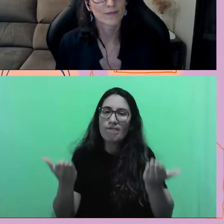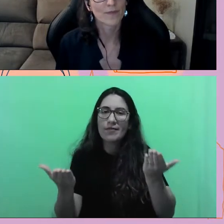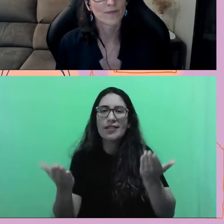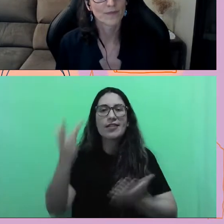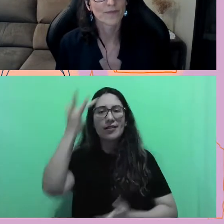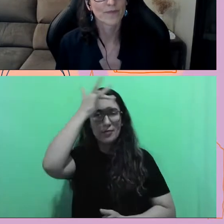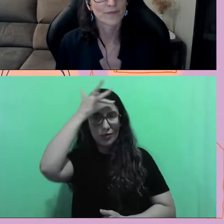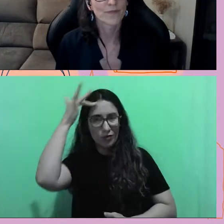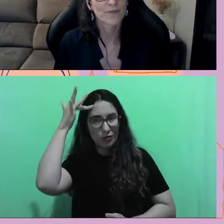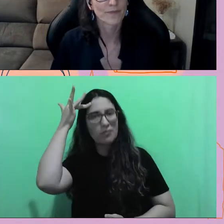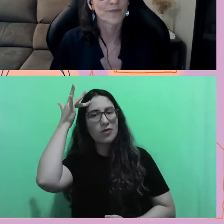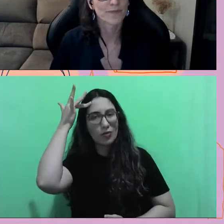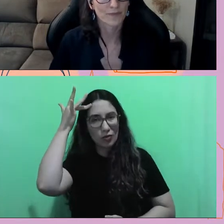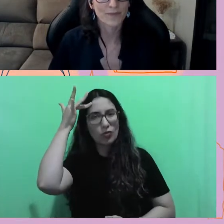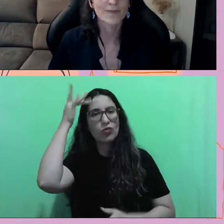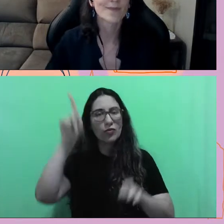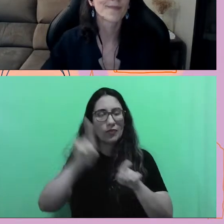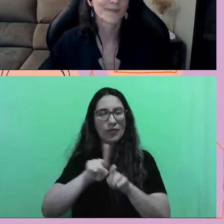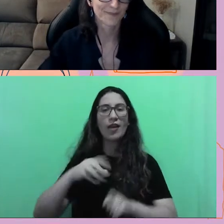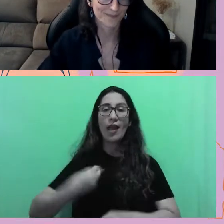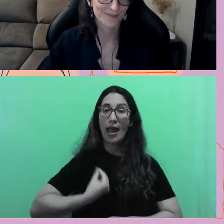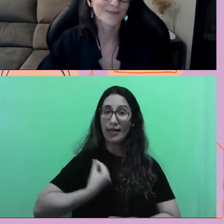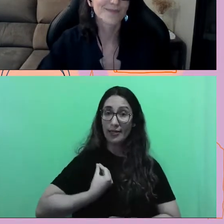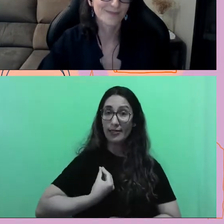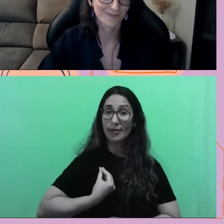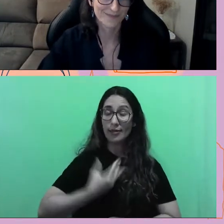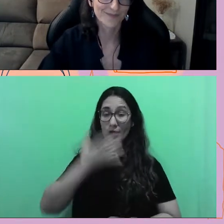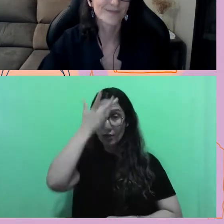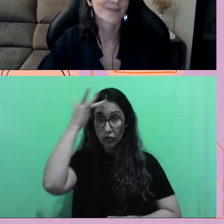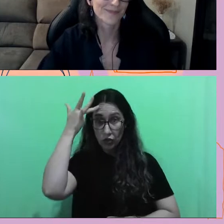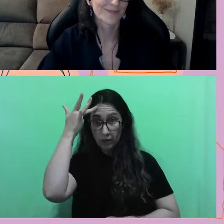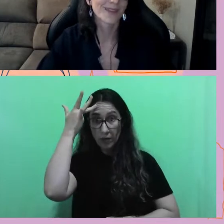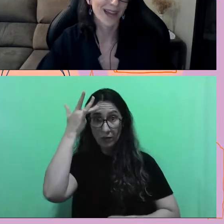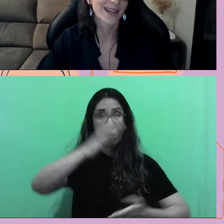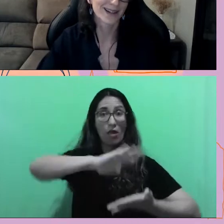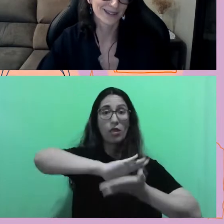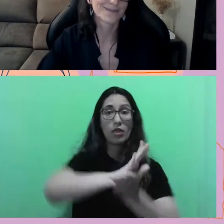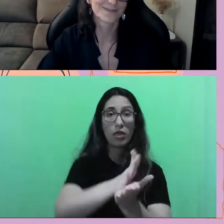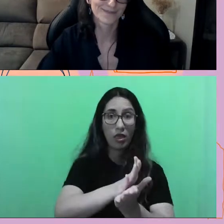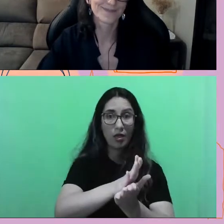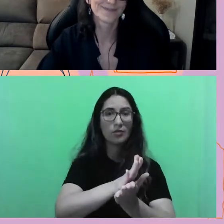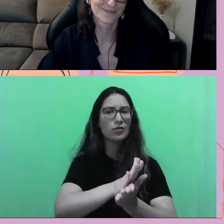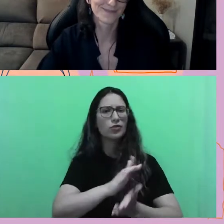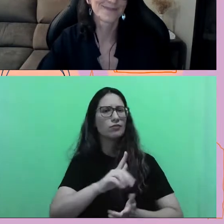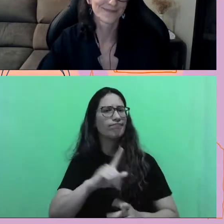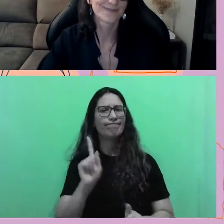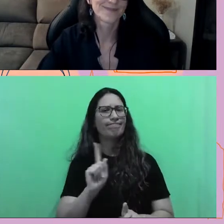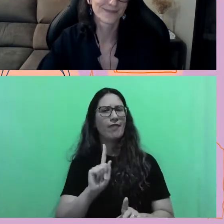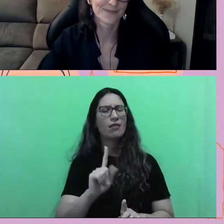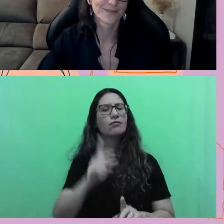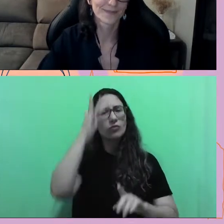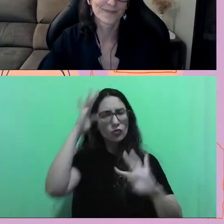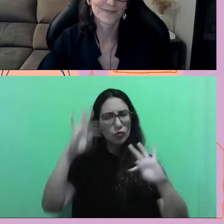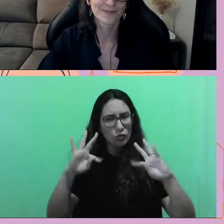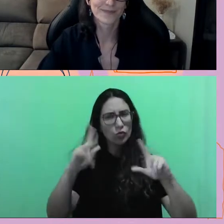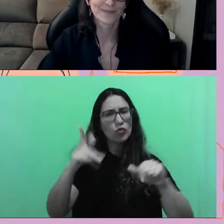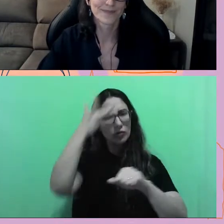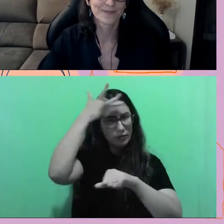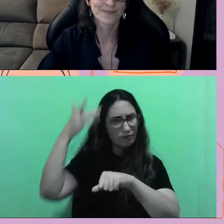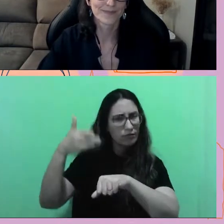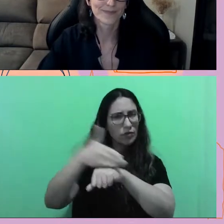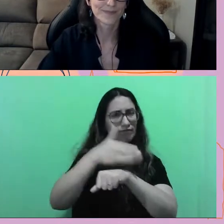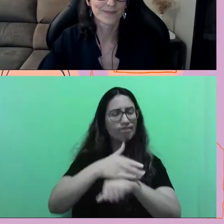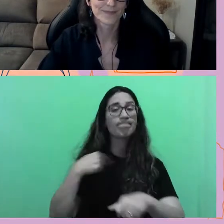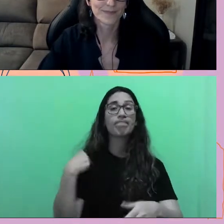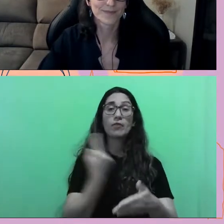Que a existência de um não significa a não existência do outro. E o que a gente combate é